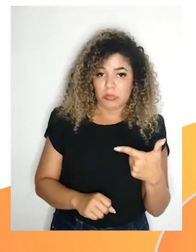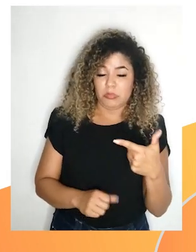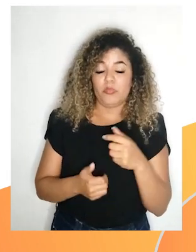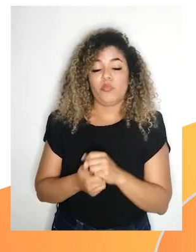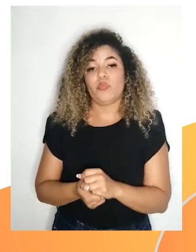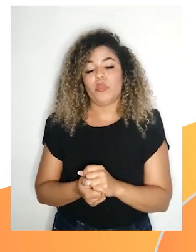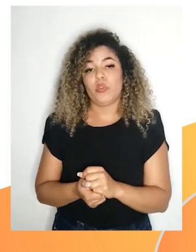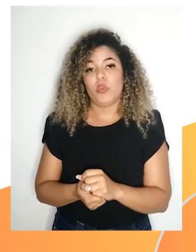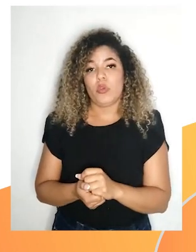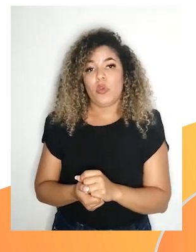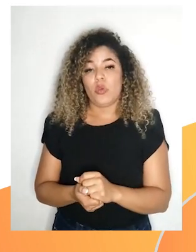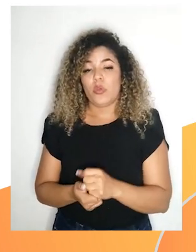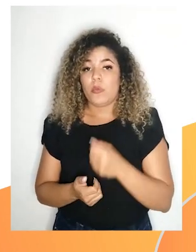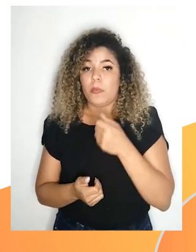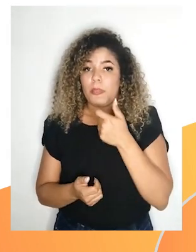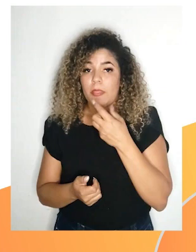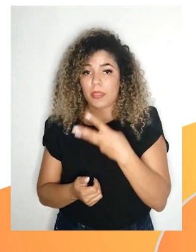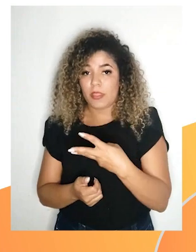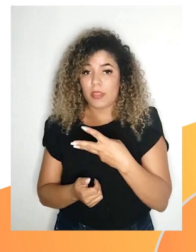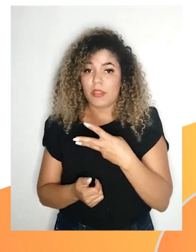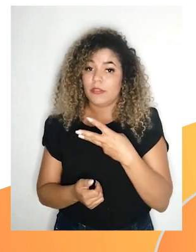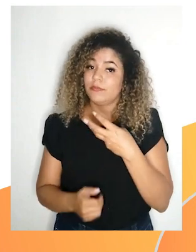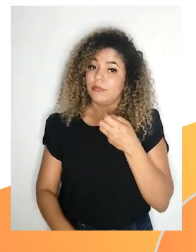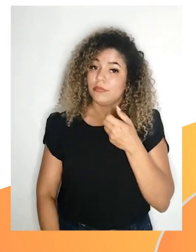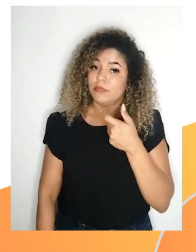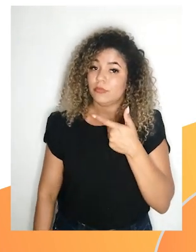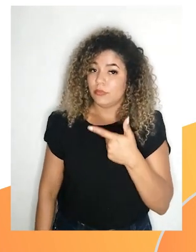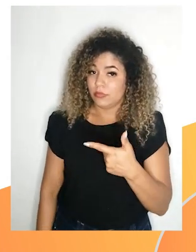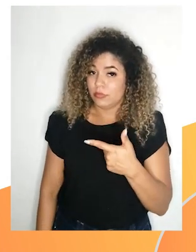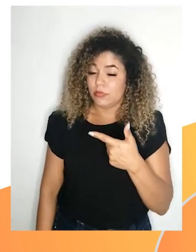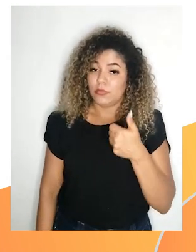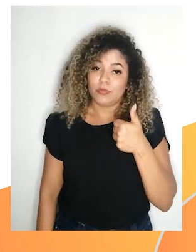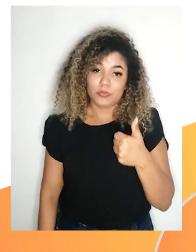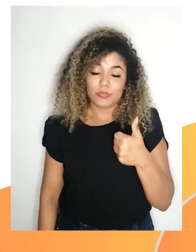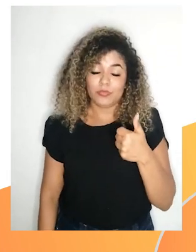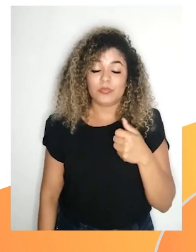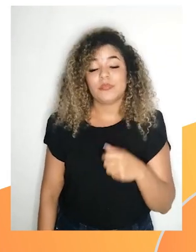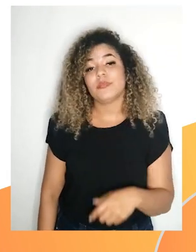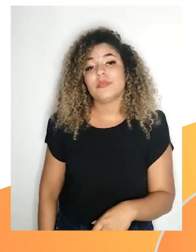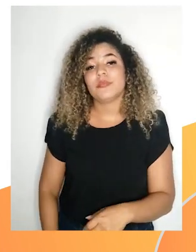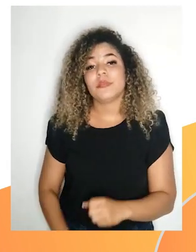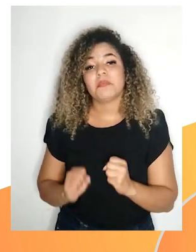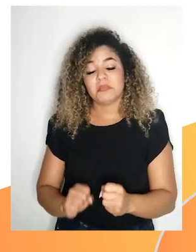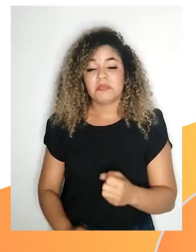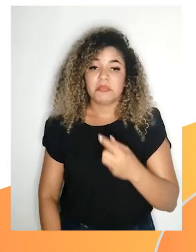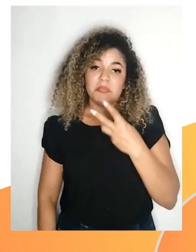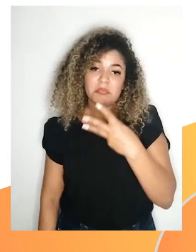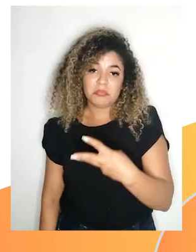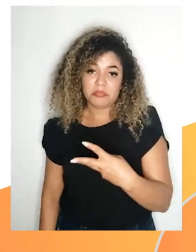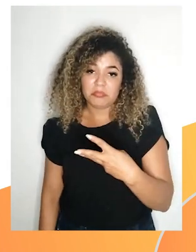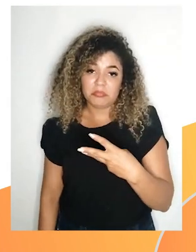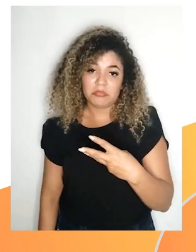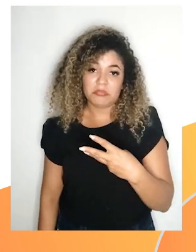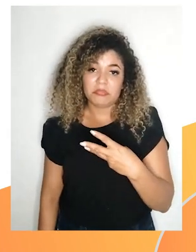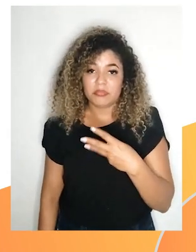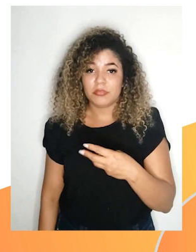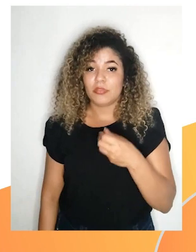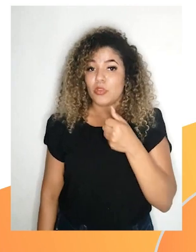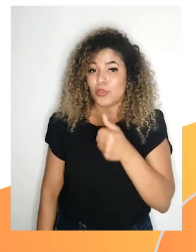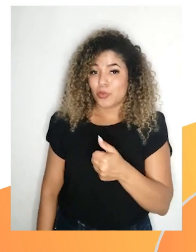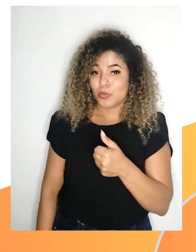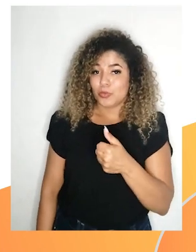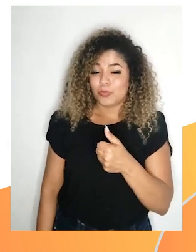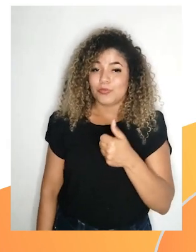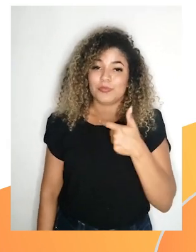2. Posso ter 3, 2, 1. E posso ter também